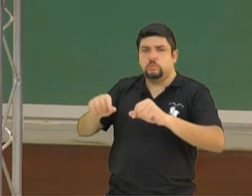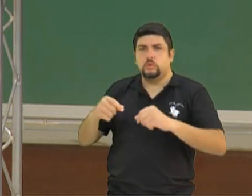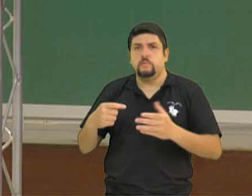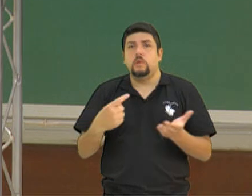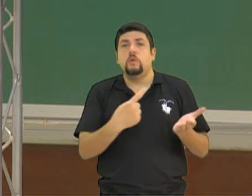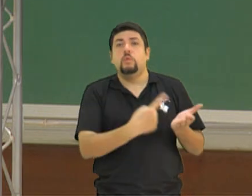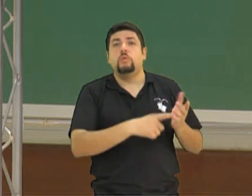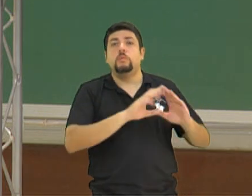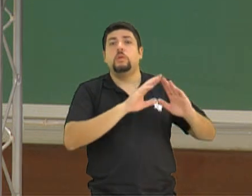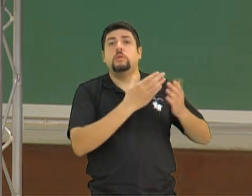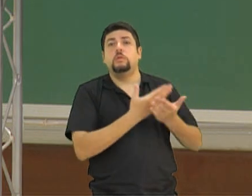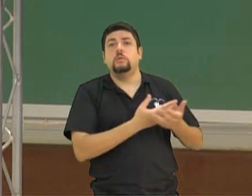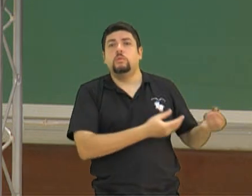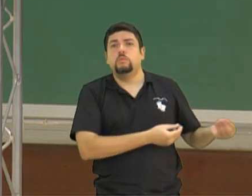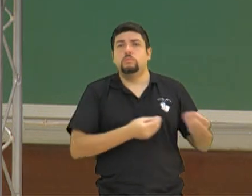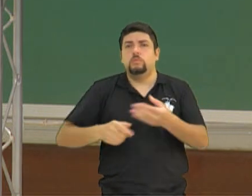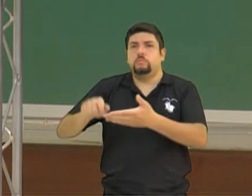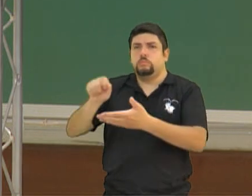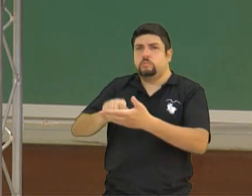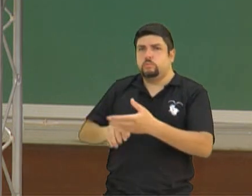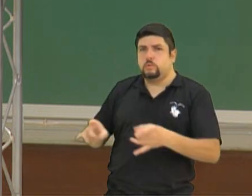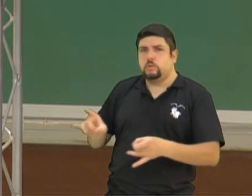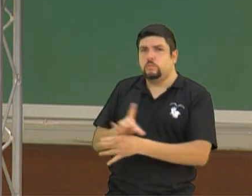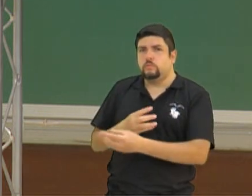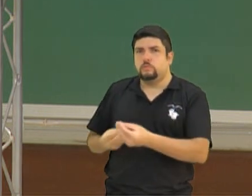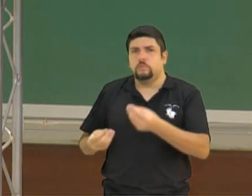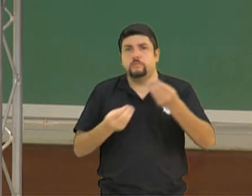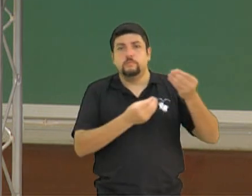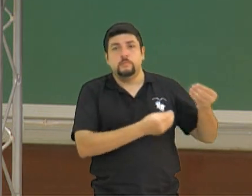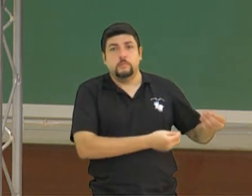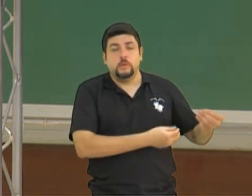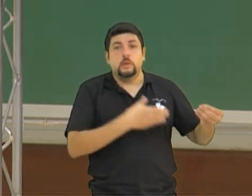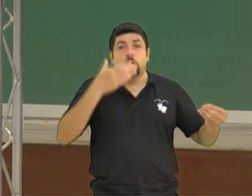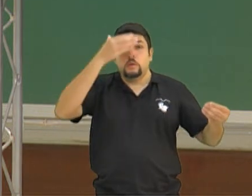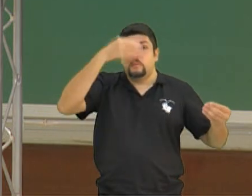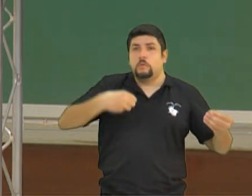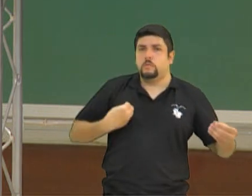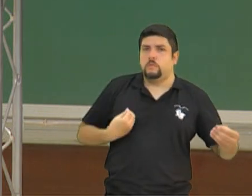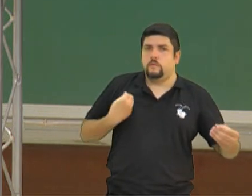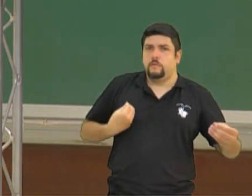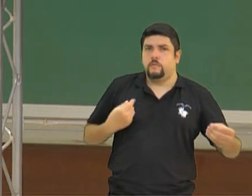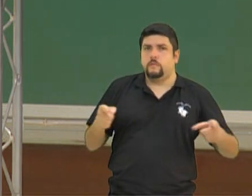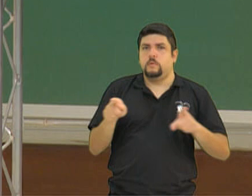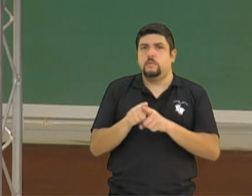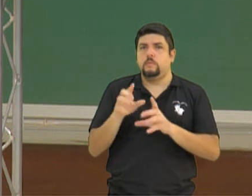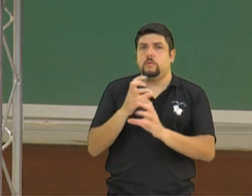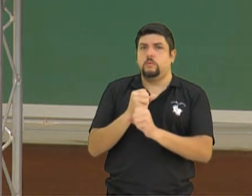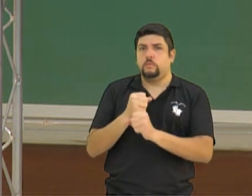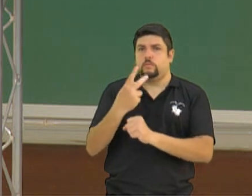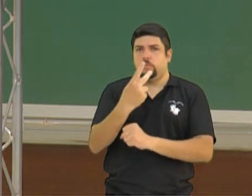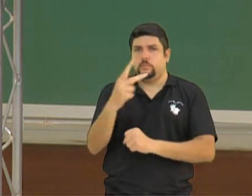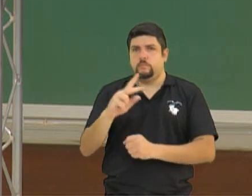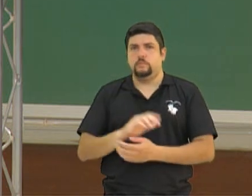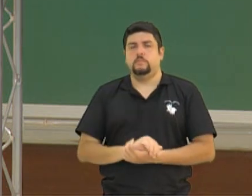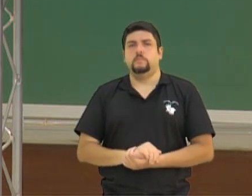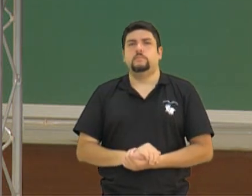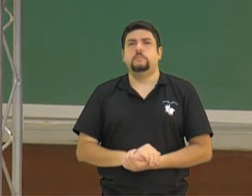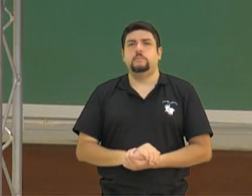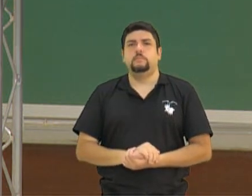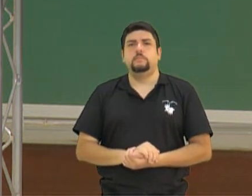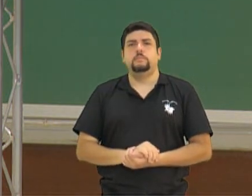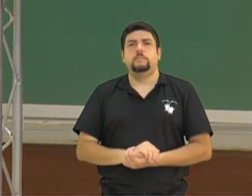direitinho para buscar, para poder devolver. Tudo tranquilo para poder garantir as presenças e as notas de vocês, ok? Na